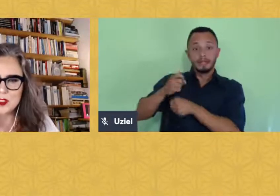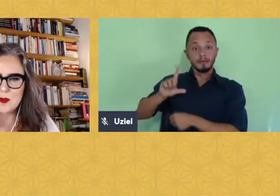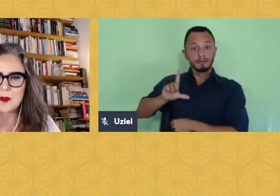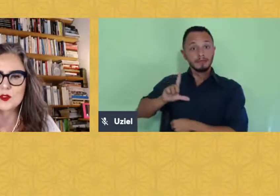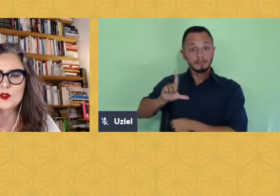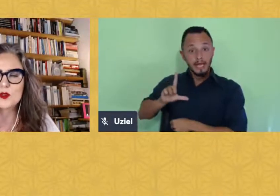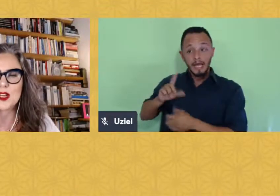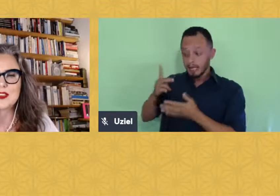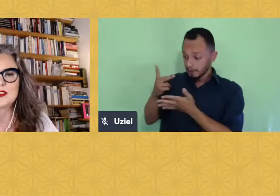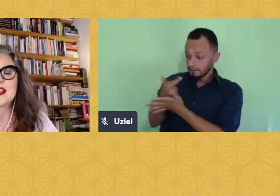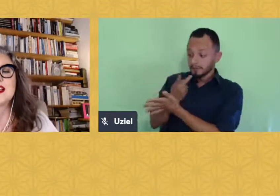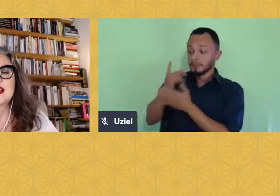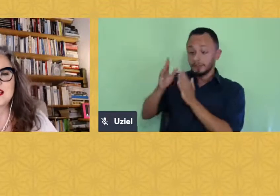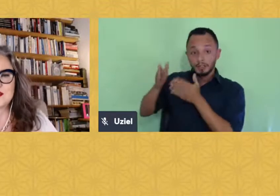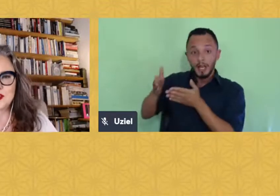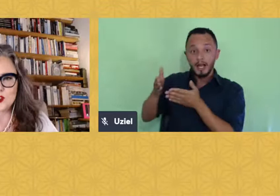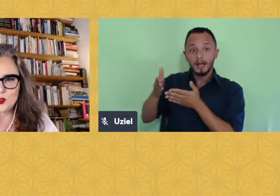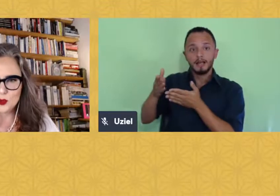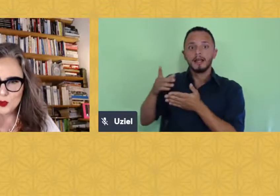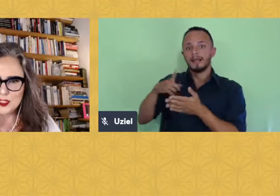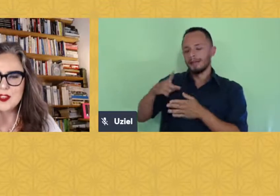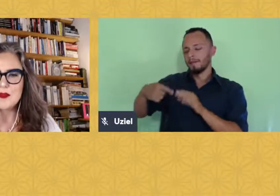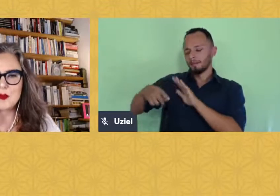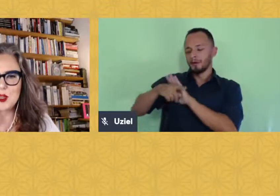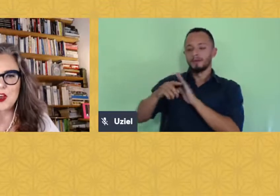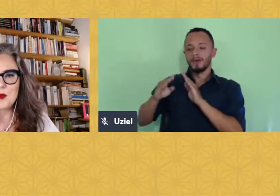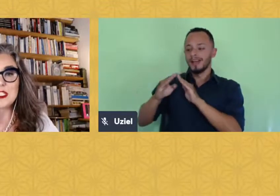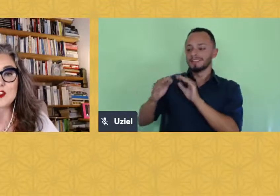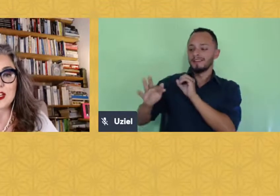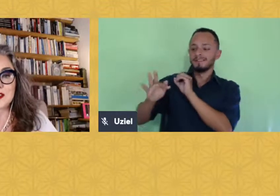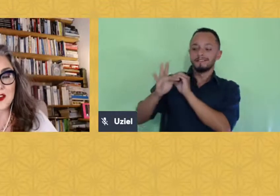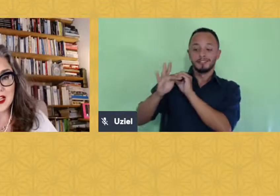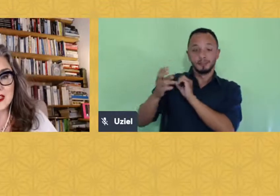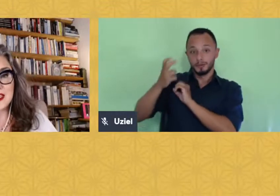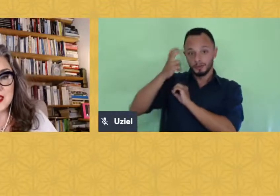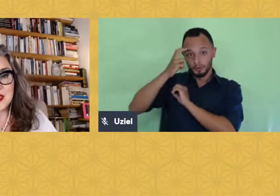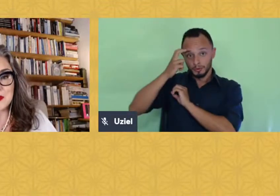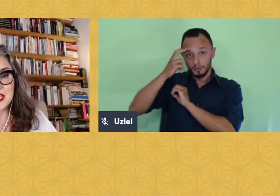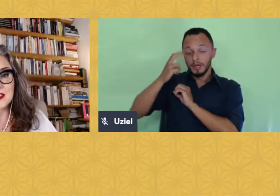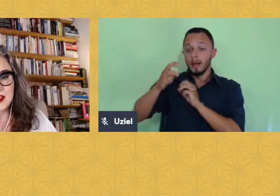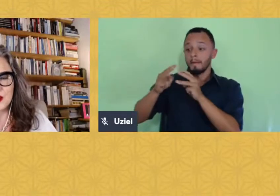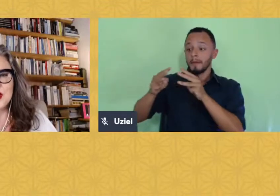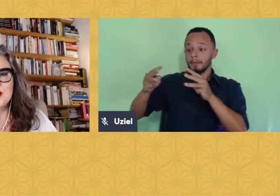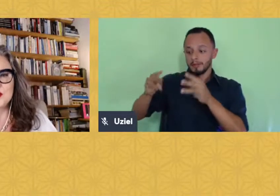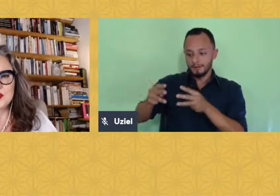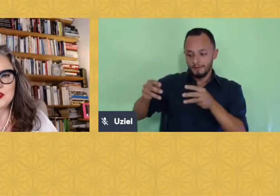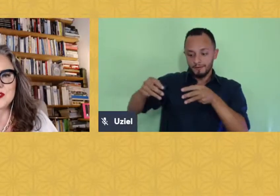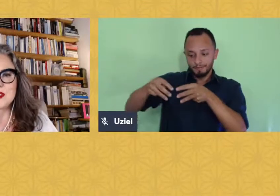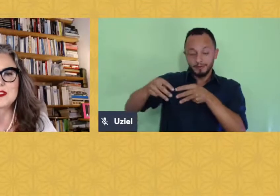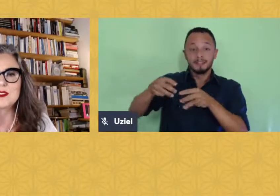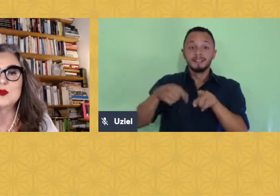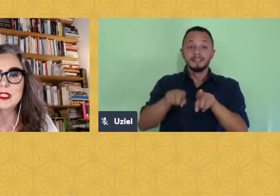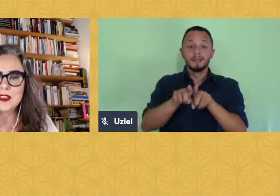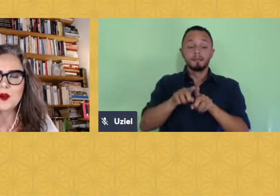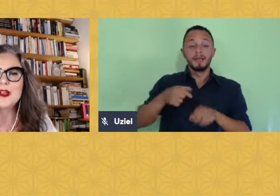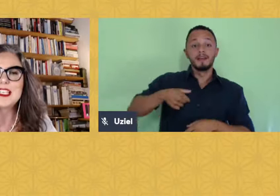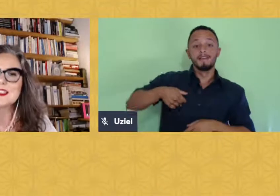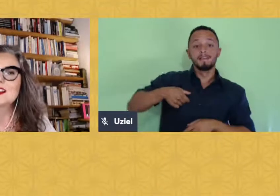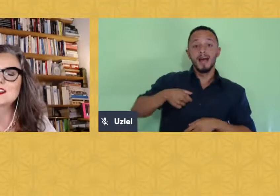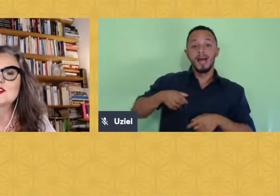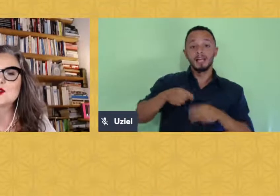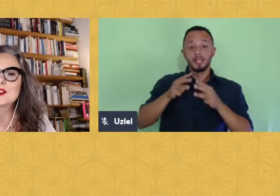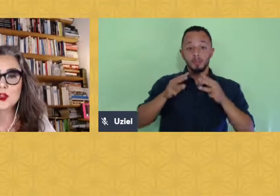colaborativa pelos equipamentos culturais Casa Fiat de Cultura, Memorial Minas Gerais Vale e MM Gerdau, Museu das Minas e do